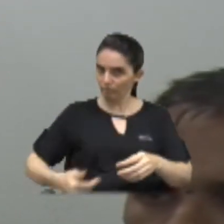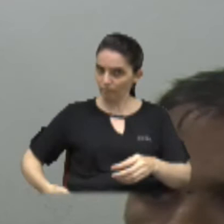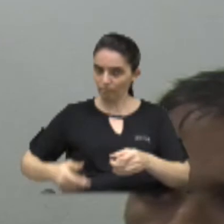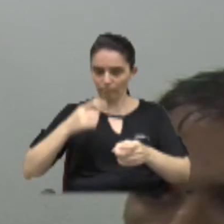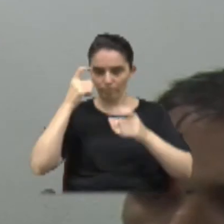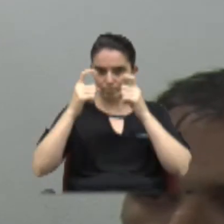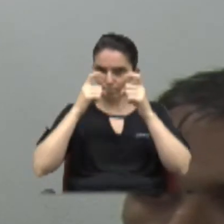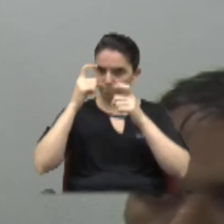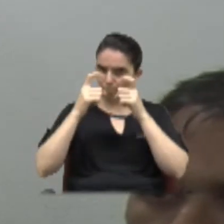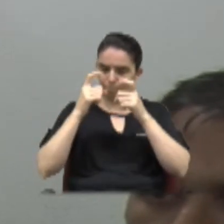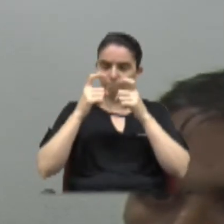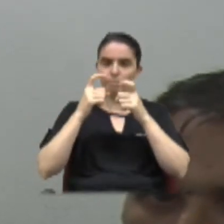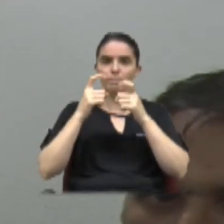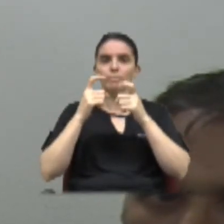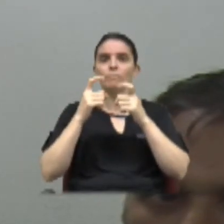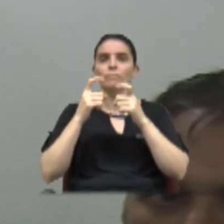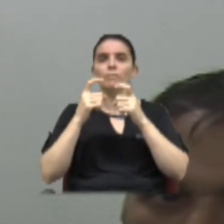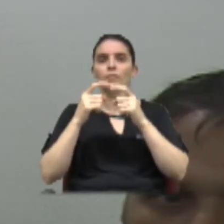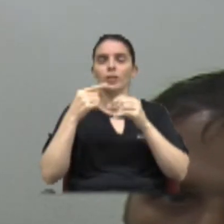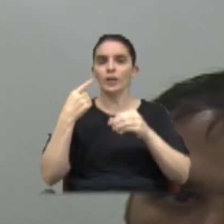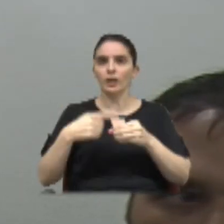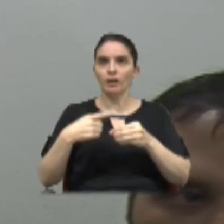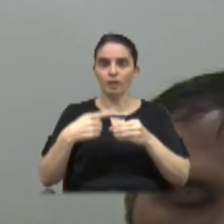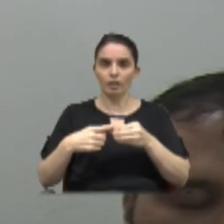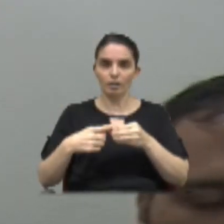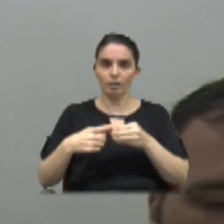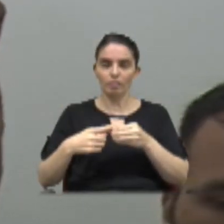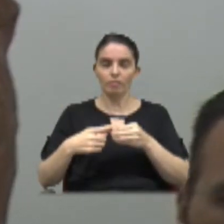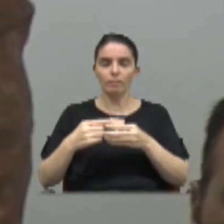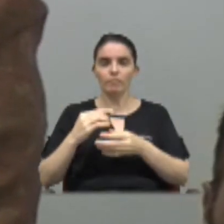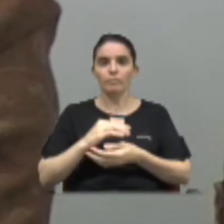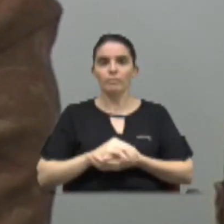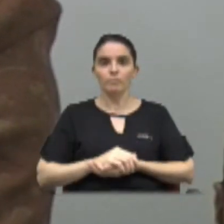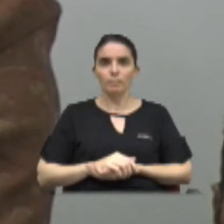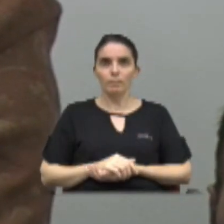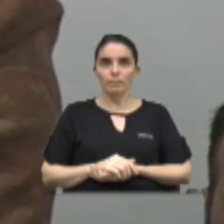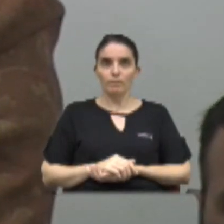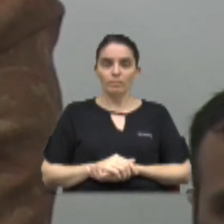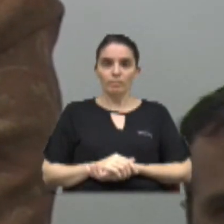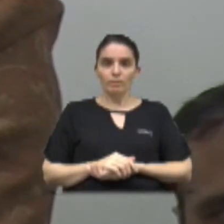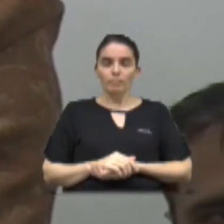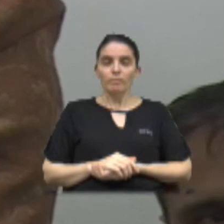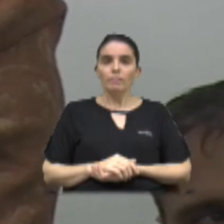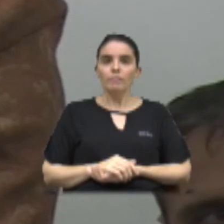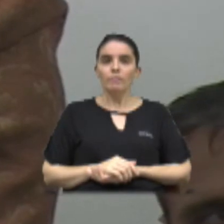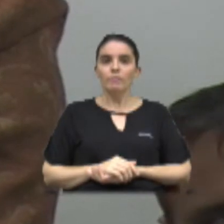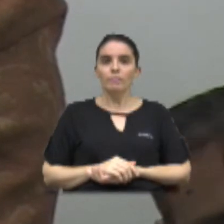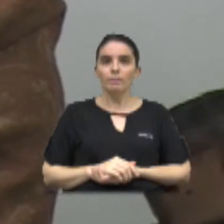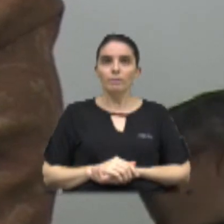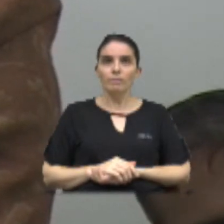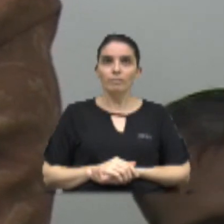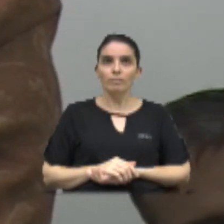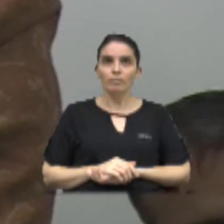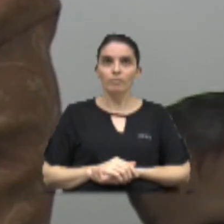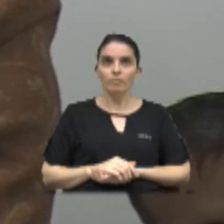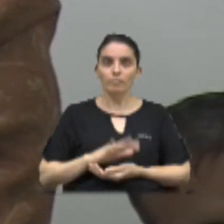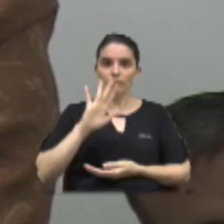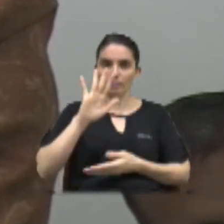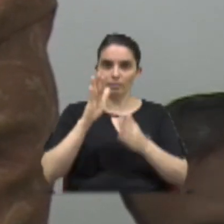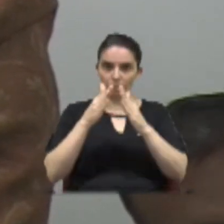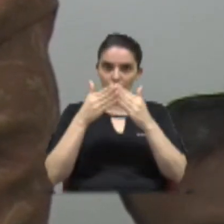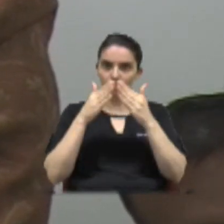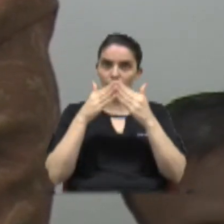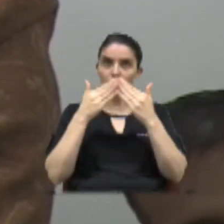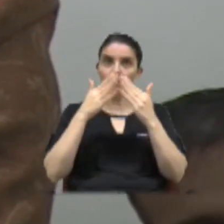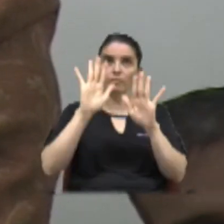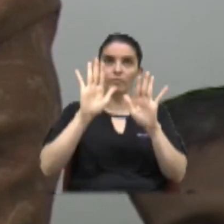muito grande aqui da nossa cidade, e a gente essa questão passou a ser um assunto praticamente pessoal. Por favor, veja só.